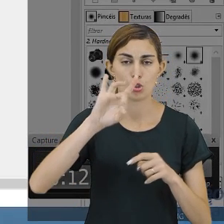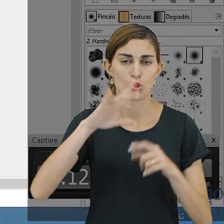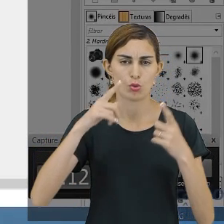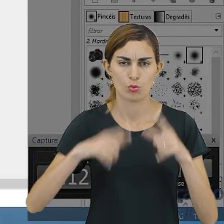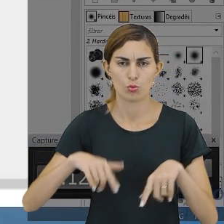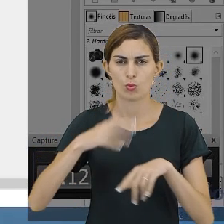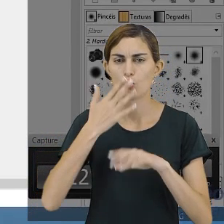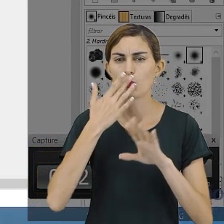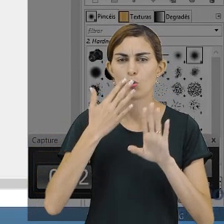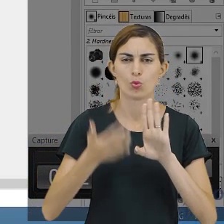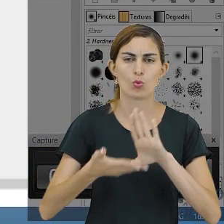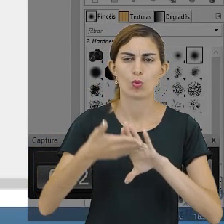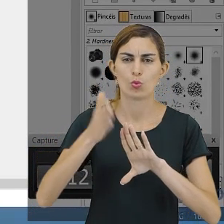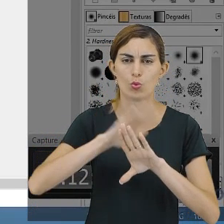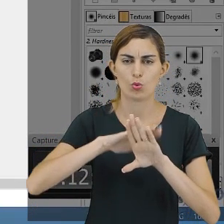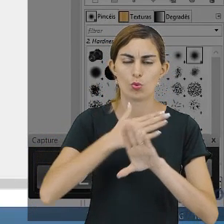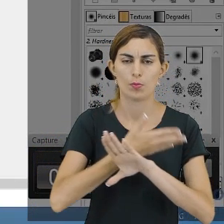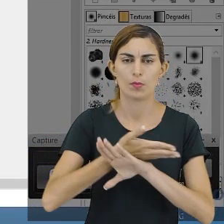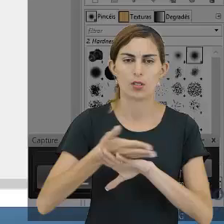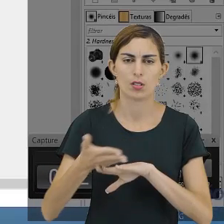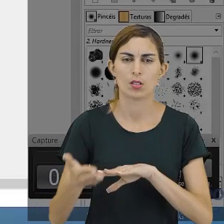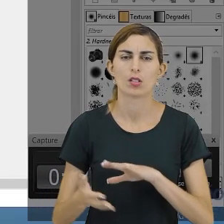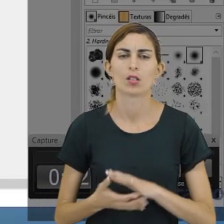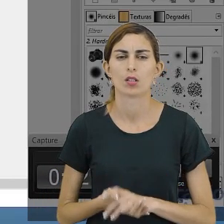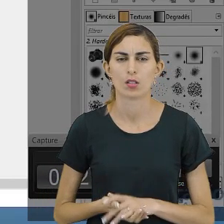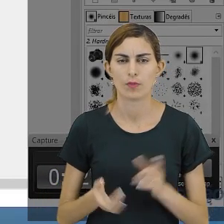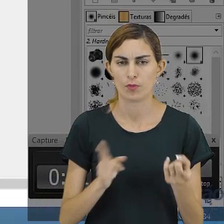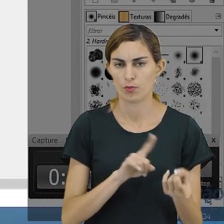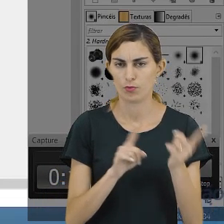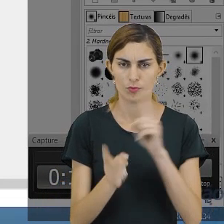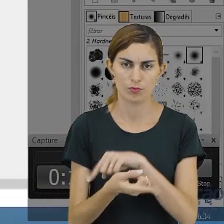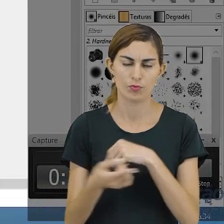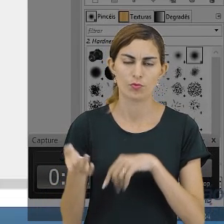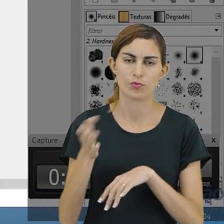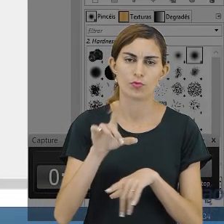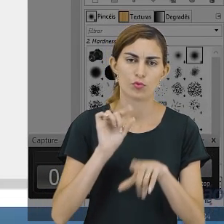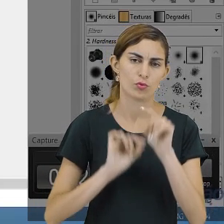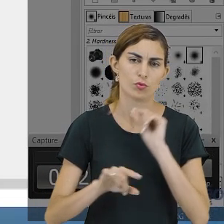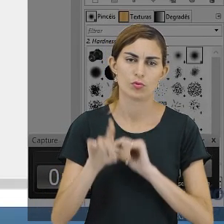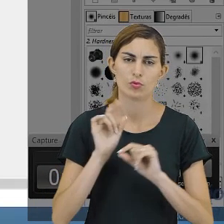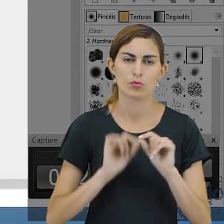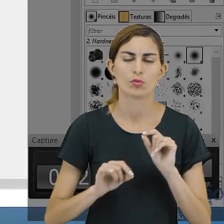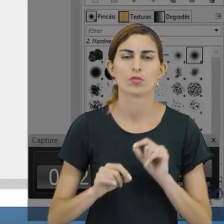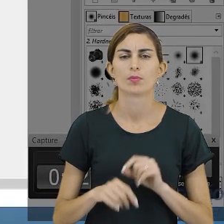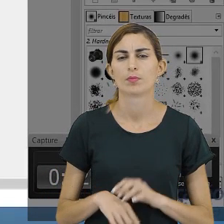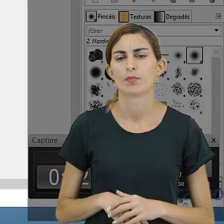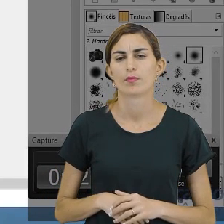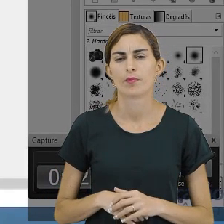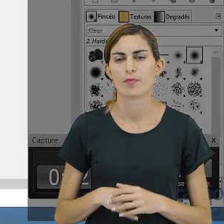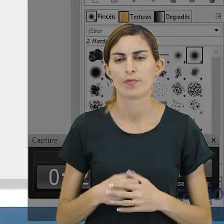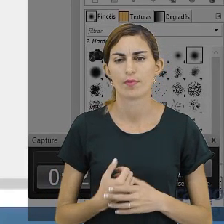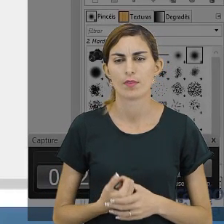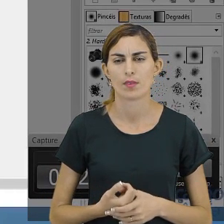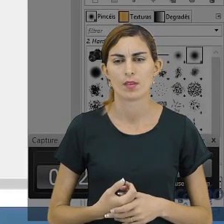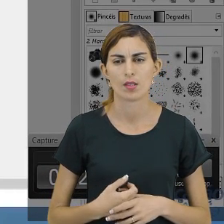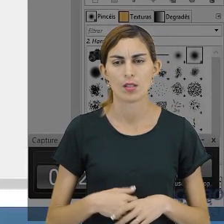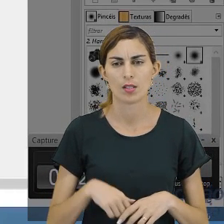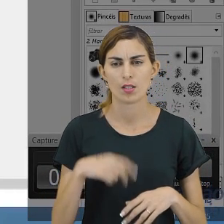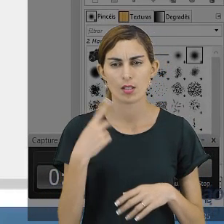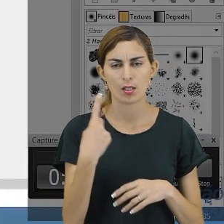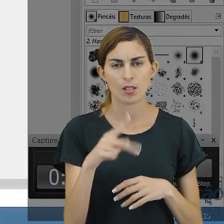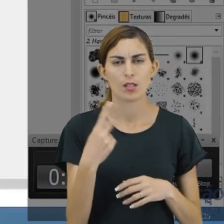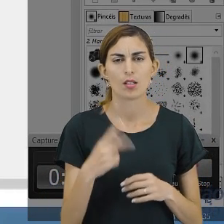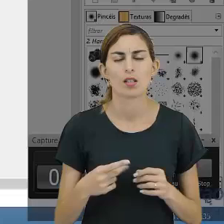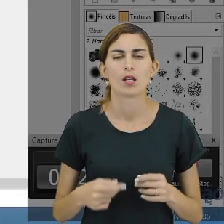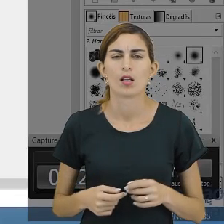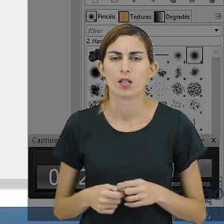pixels brancos. Eu cliquei simplesmente aqui nos pixels brancos, vou inverter essa seleção, lá no menu selecionar, inverter, e daí